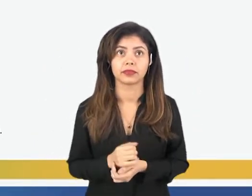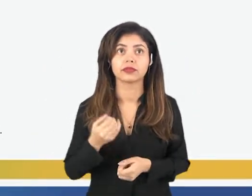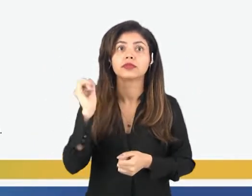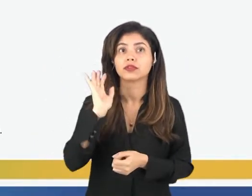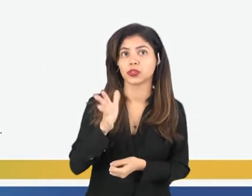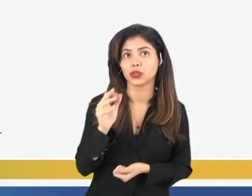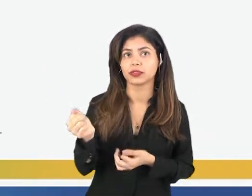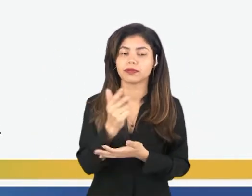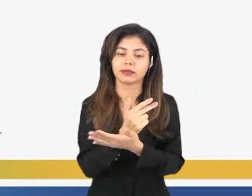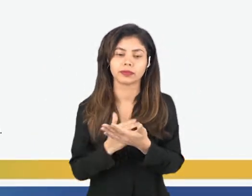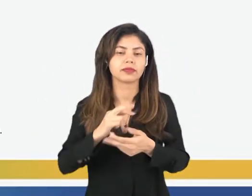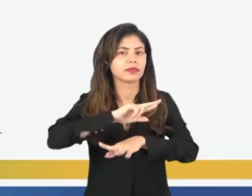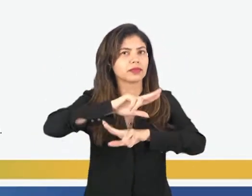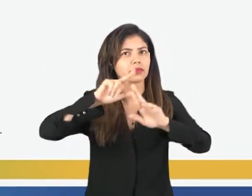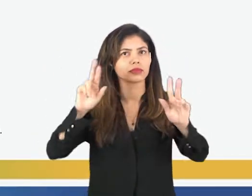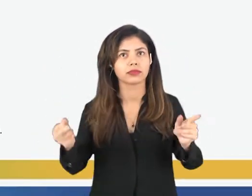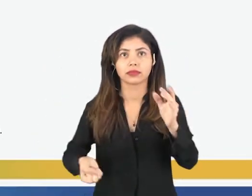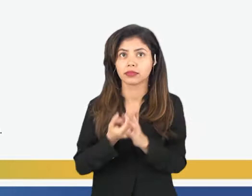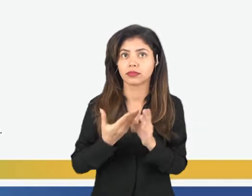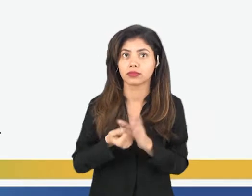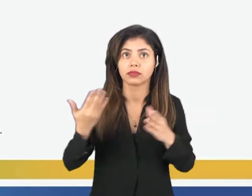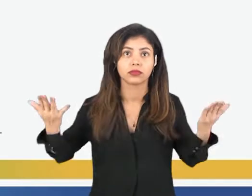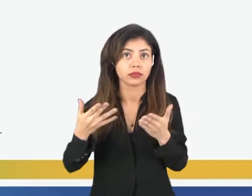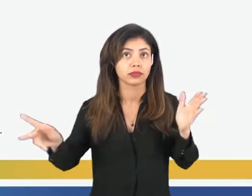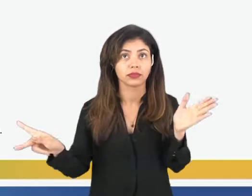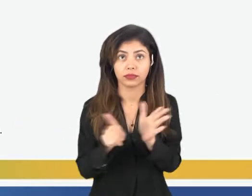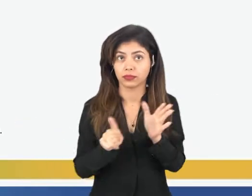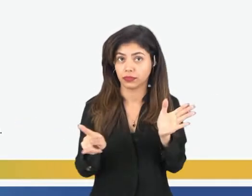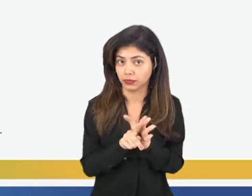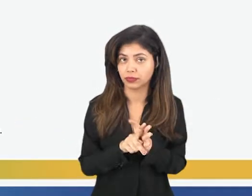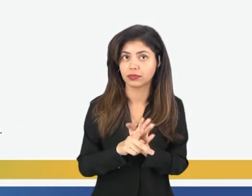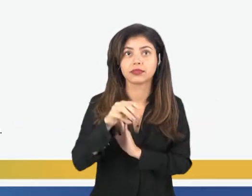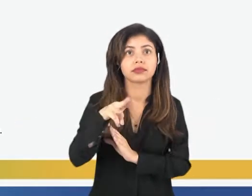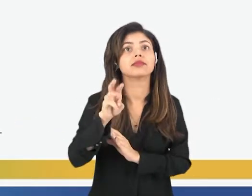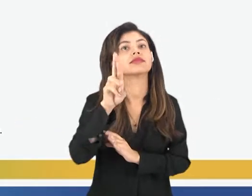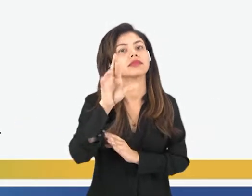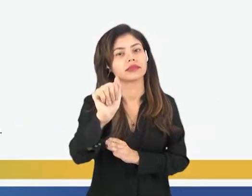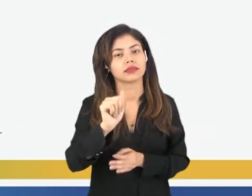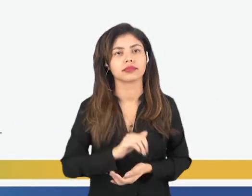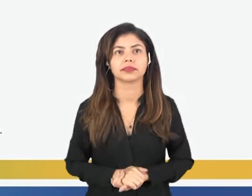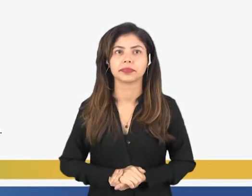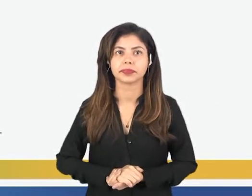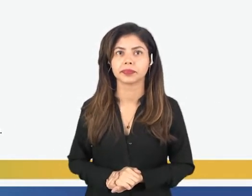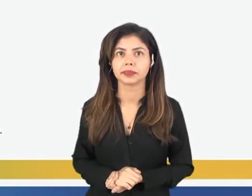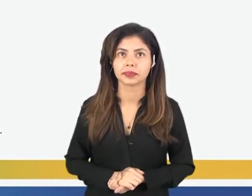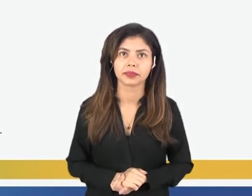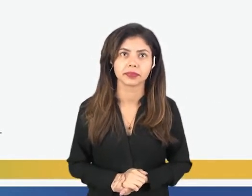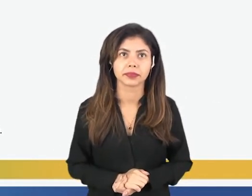já estamparam vários produtos e hoje ele tem a própria marca.